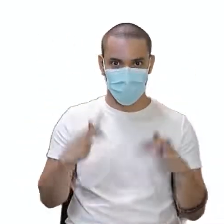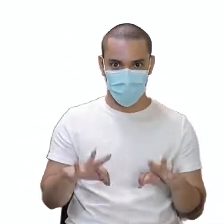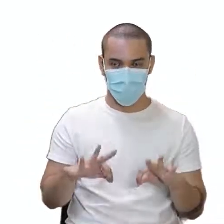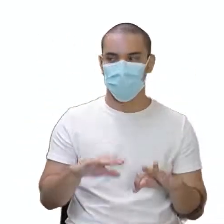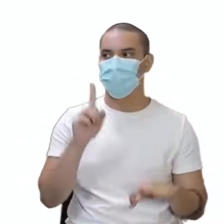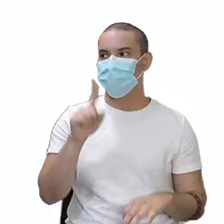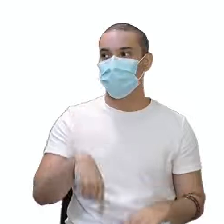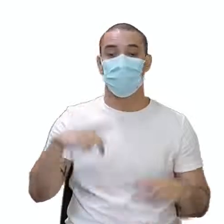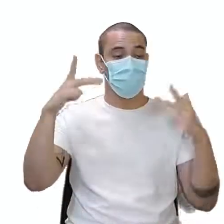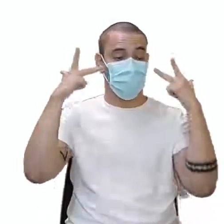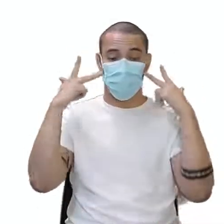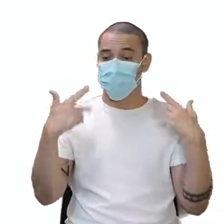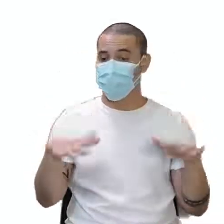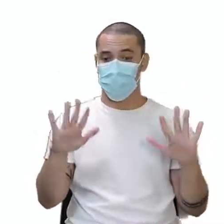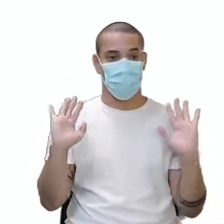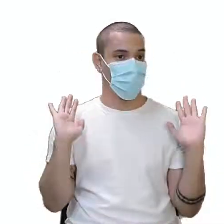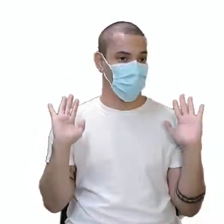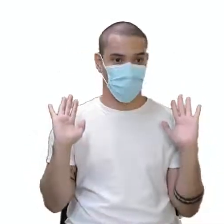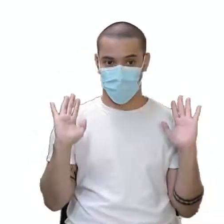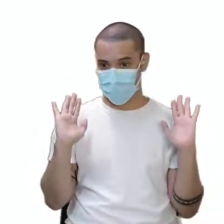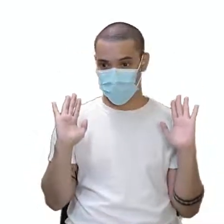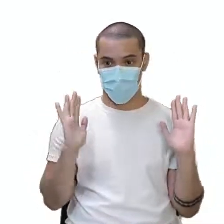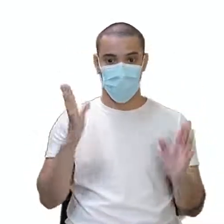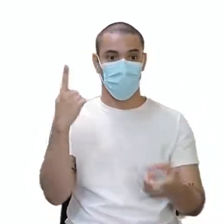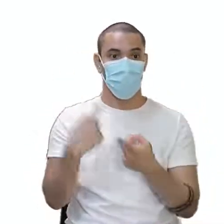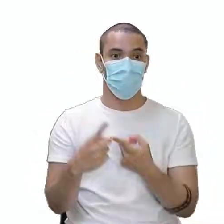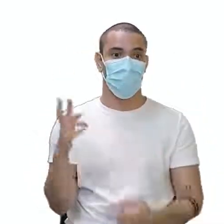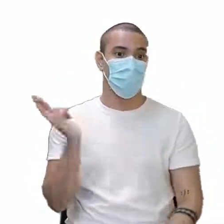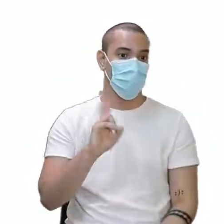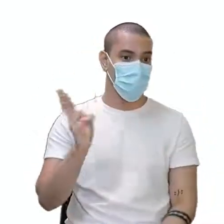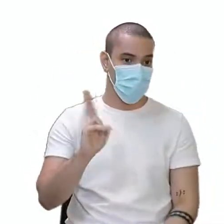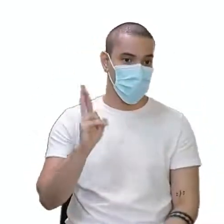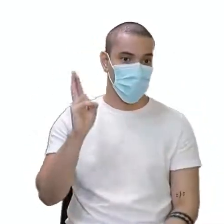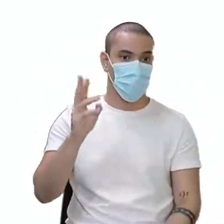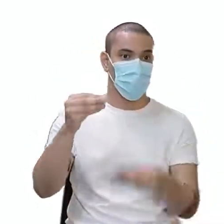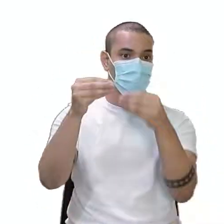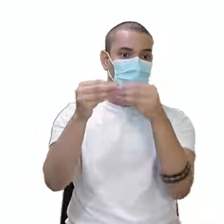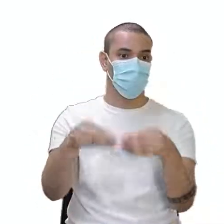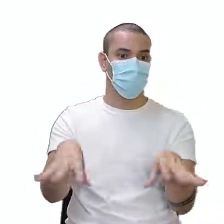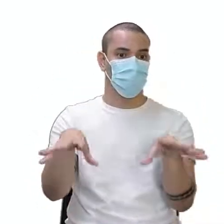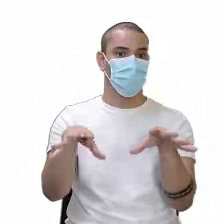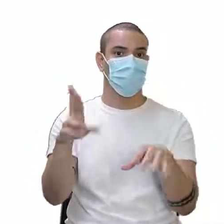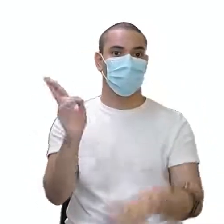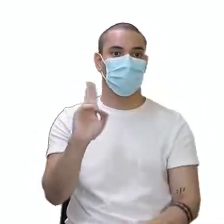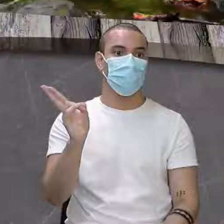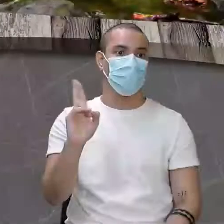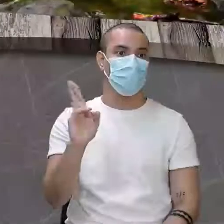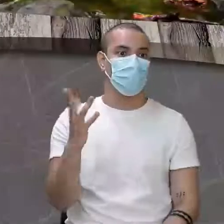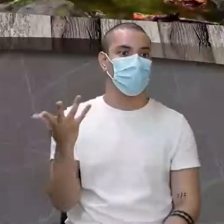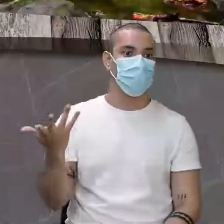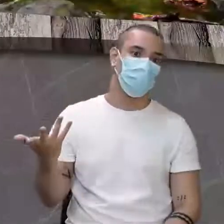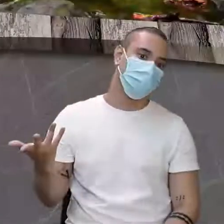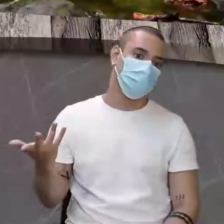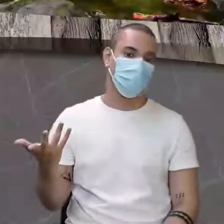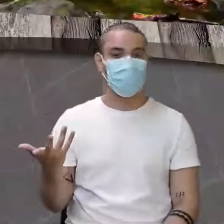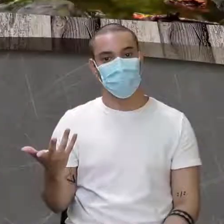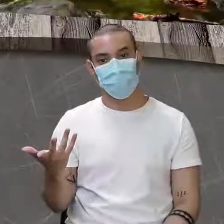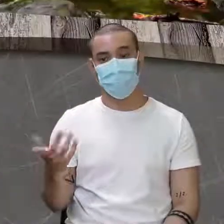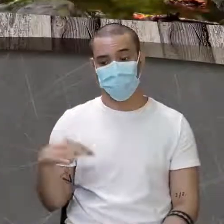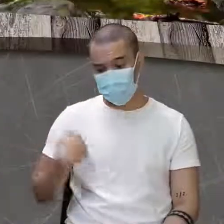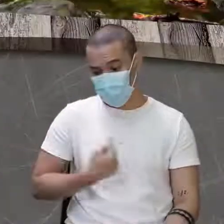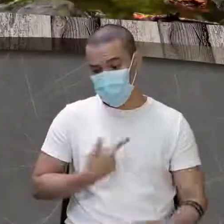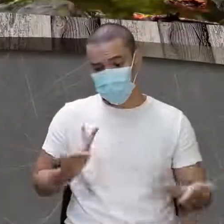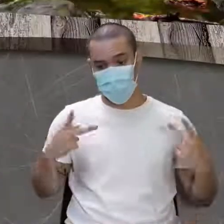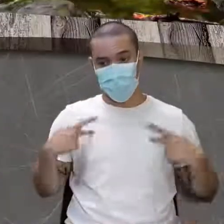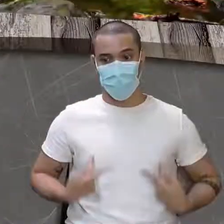É um fenômeno natural. Quem é que prejudica esse efeito, galera? Quem é que prejudica esse efeito? É a